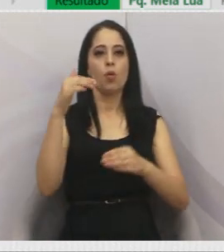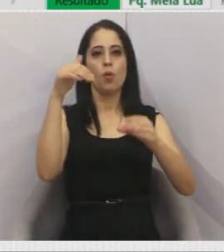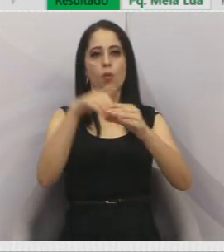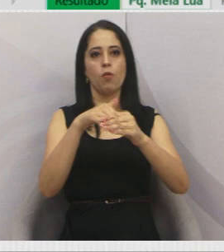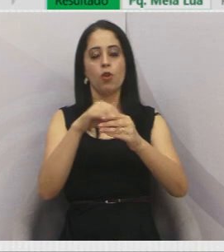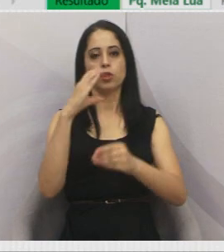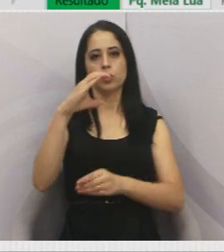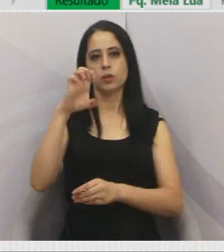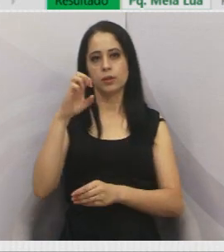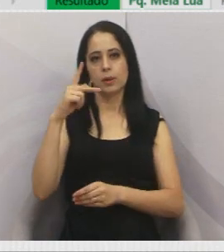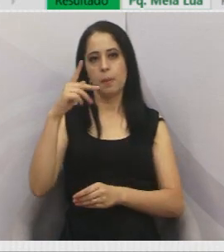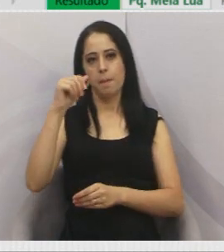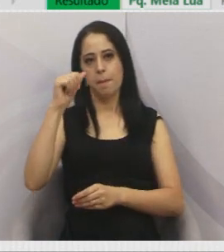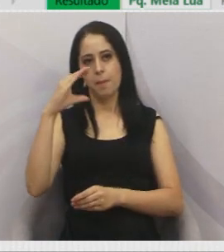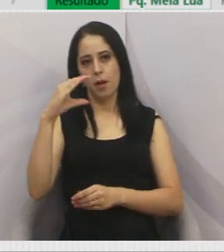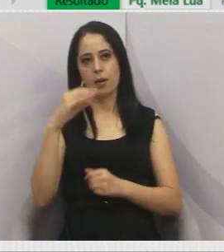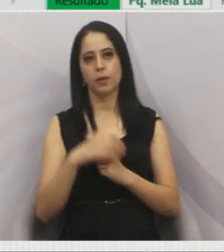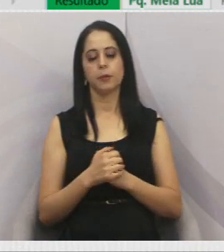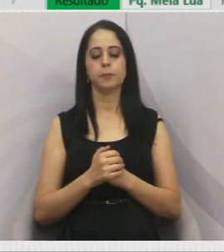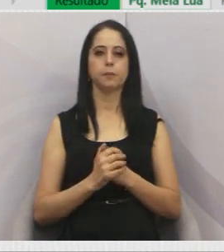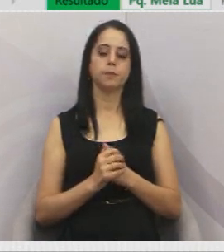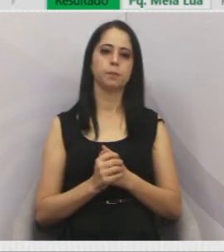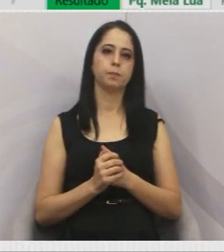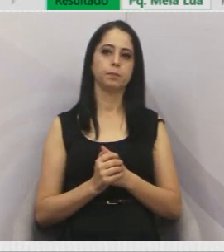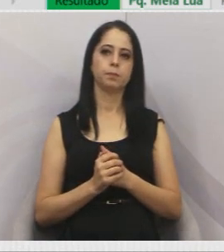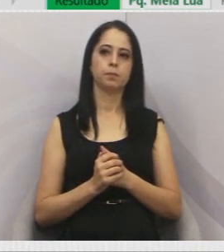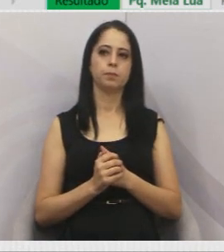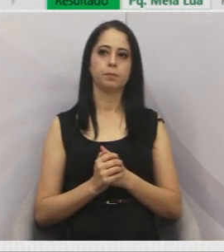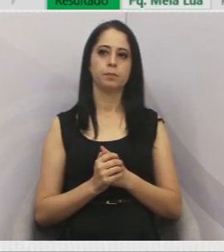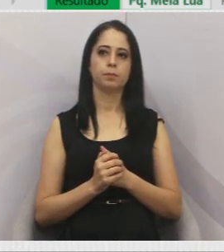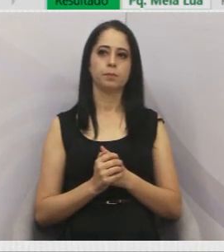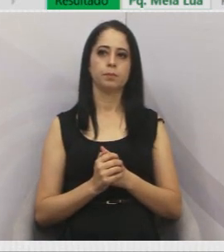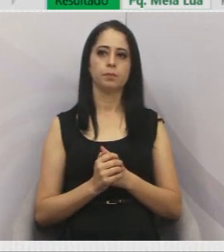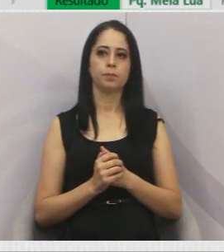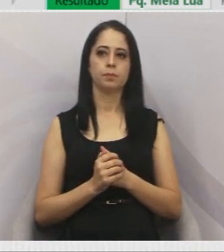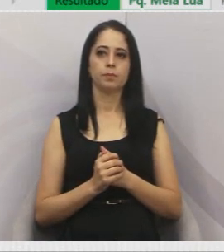voto CEPAC. Próximo voto.